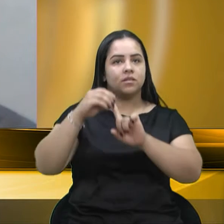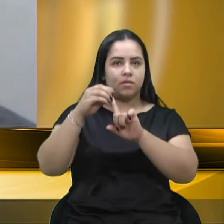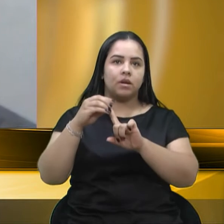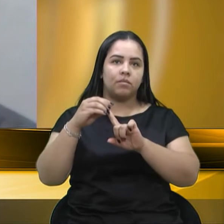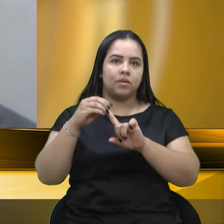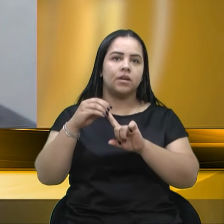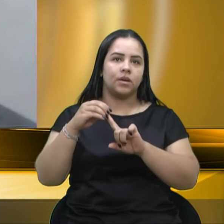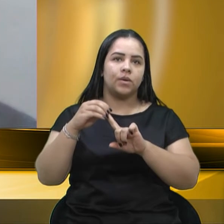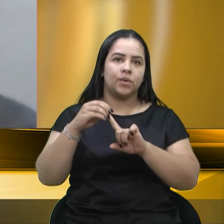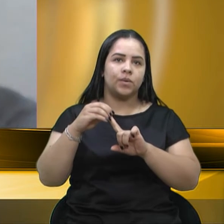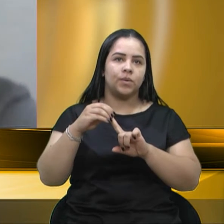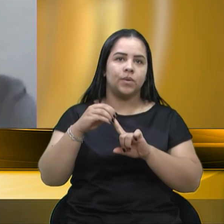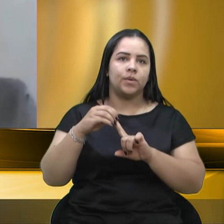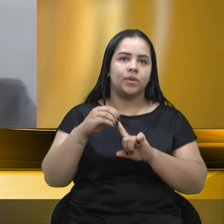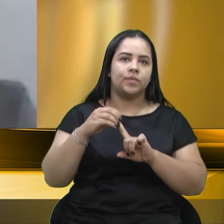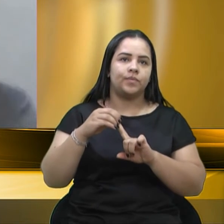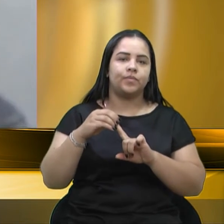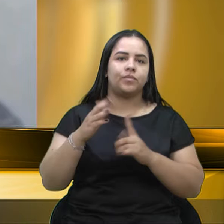de